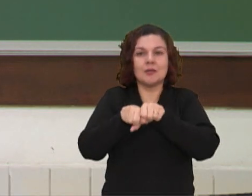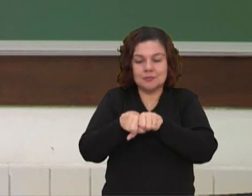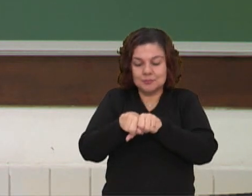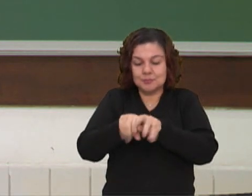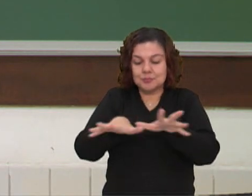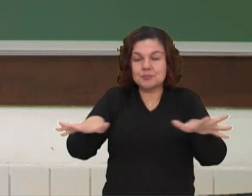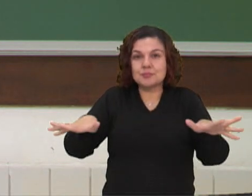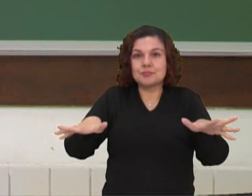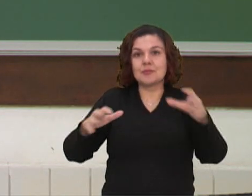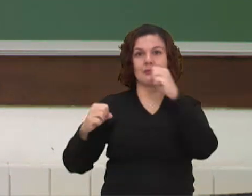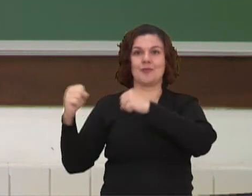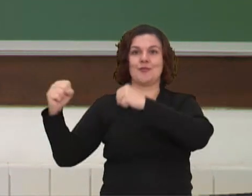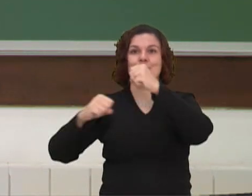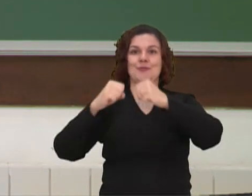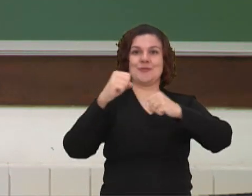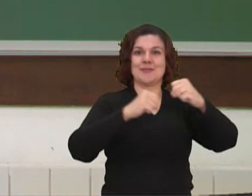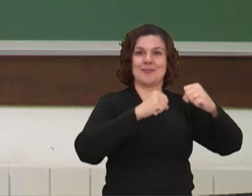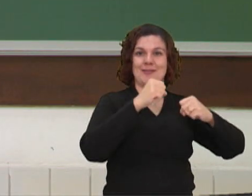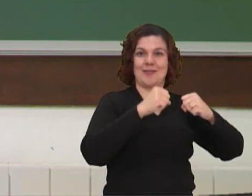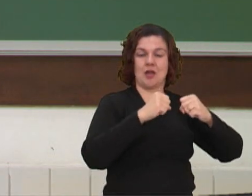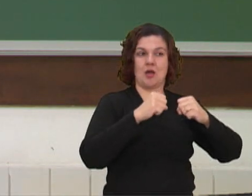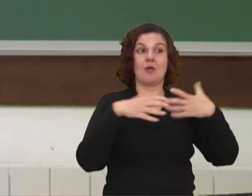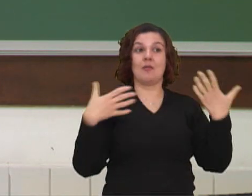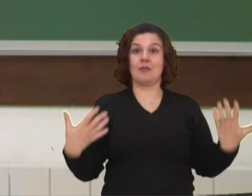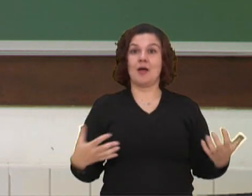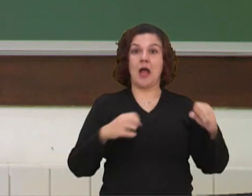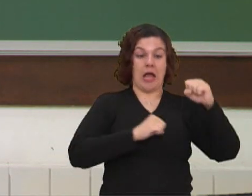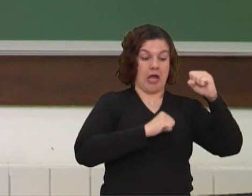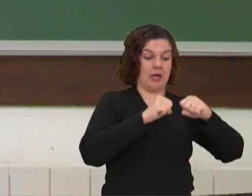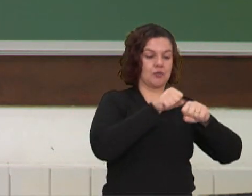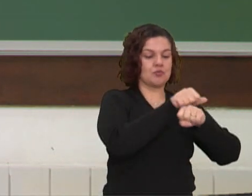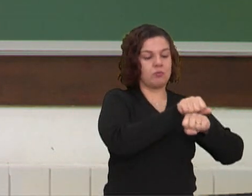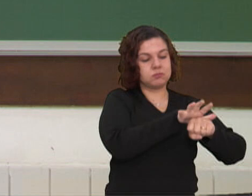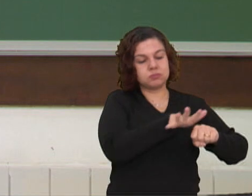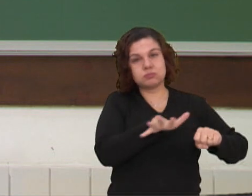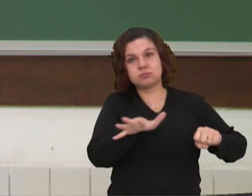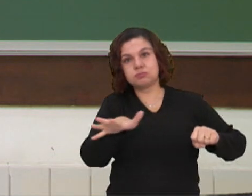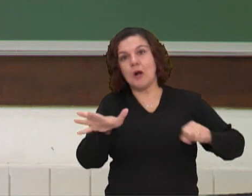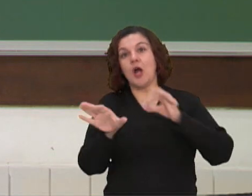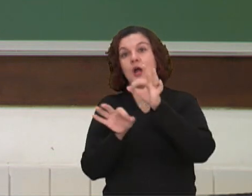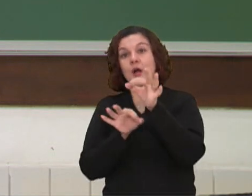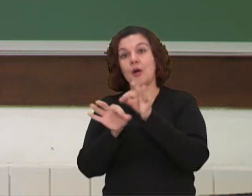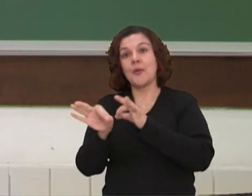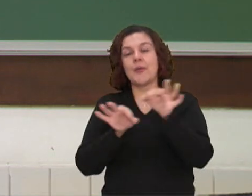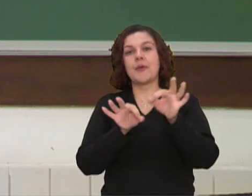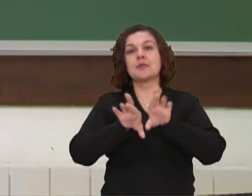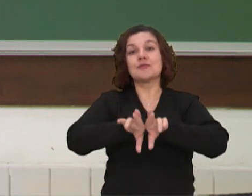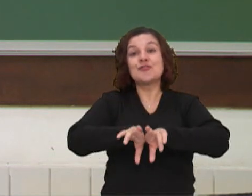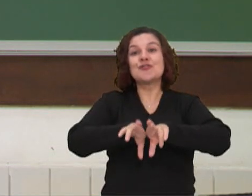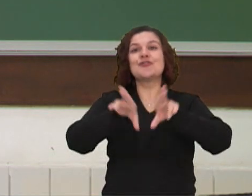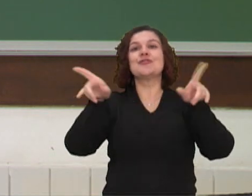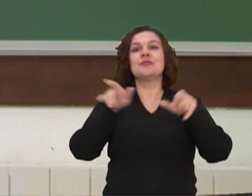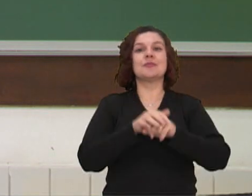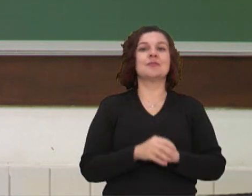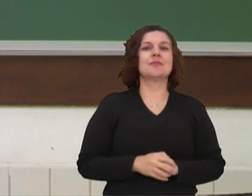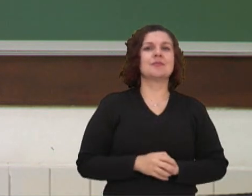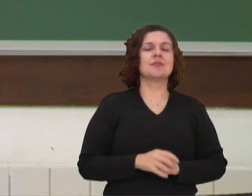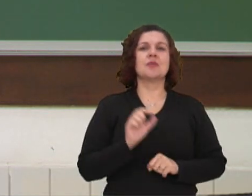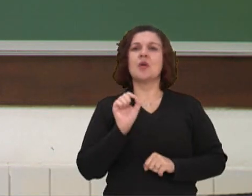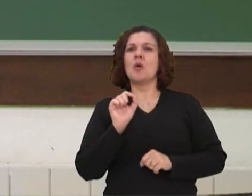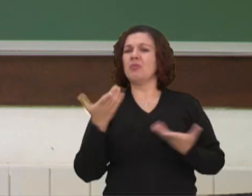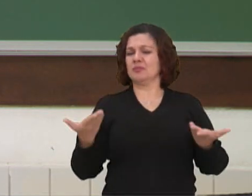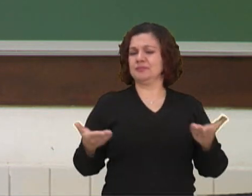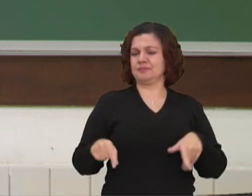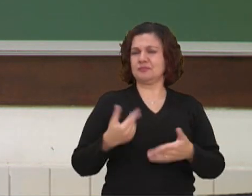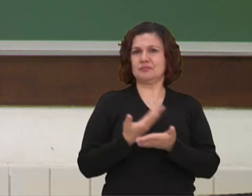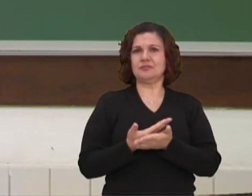dispersão industrial. A indústria se espalha pelo mundo, se reorganiza de forma diferente. O que isso tem a ver com a